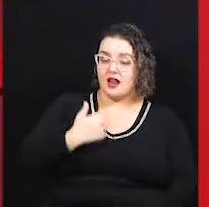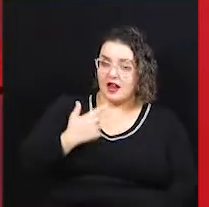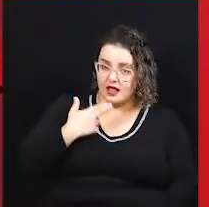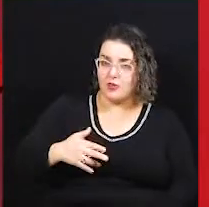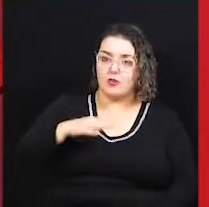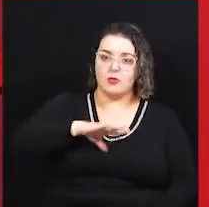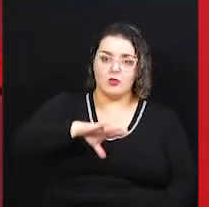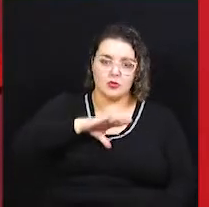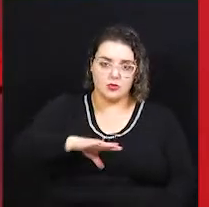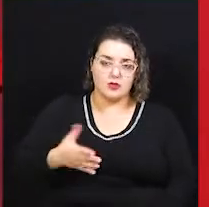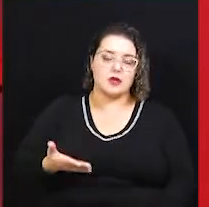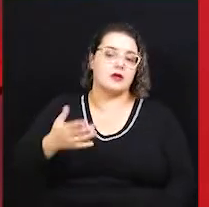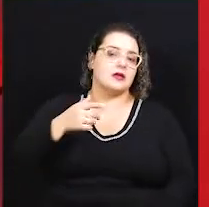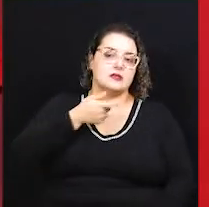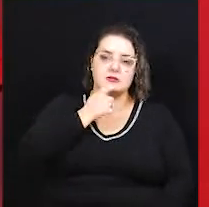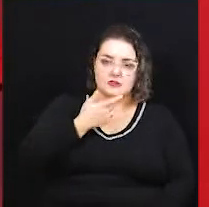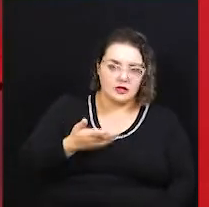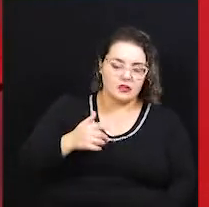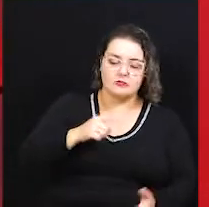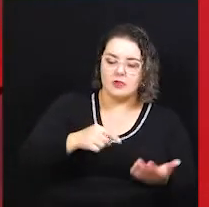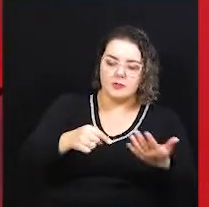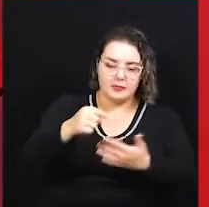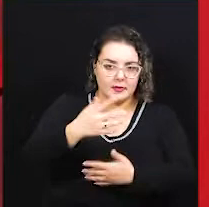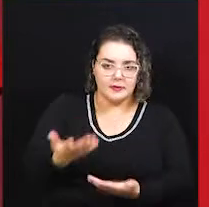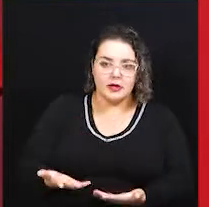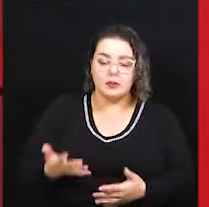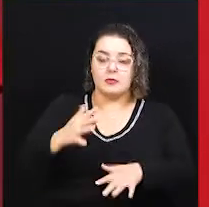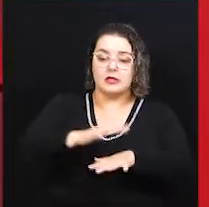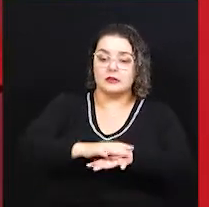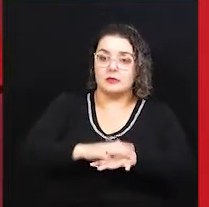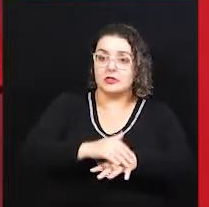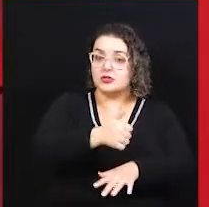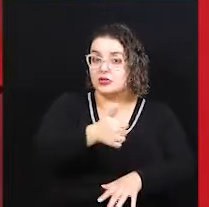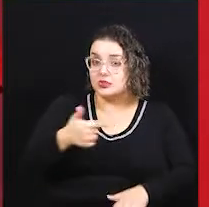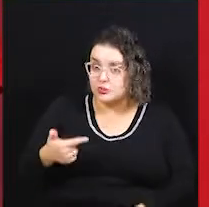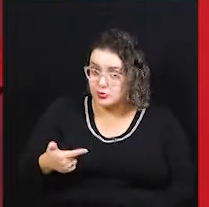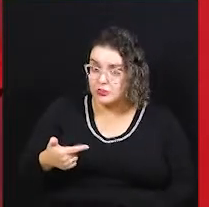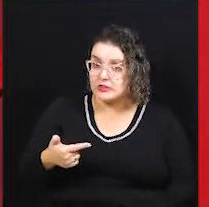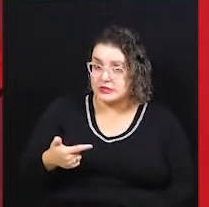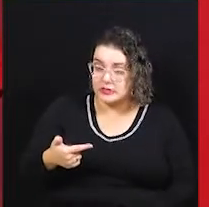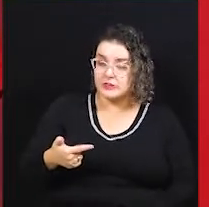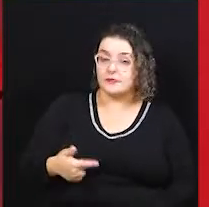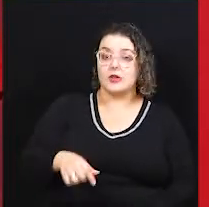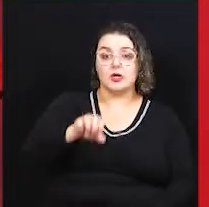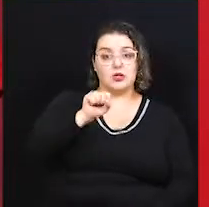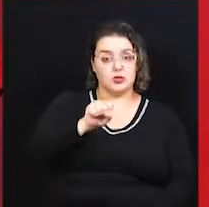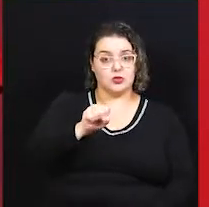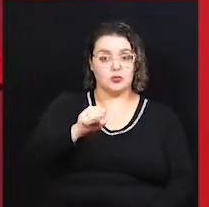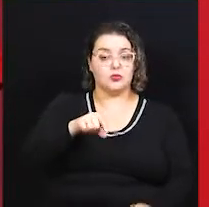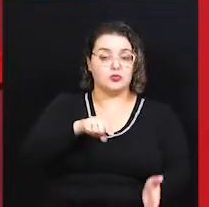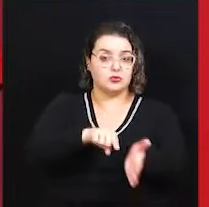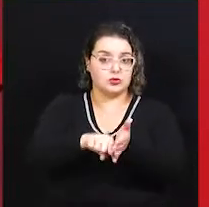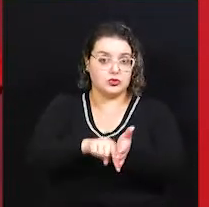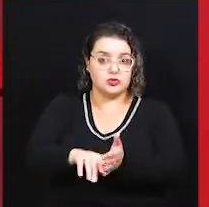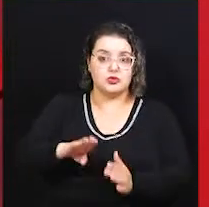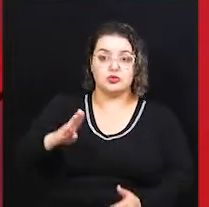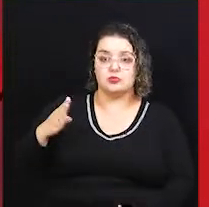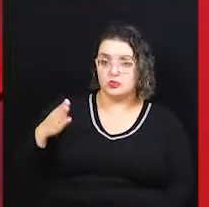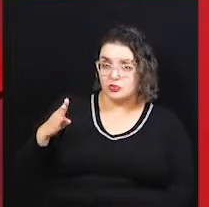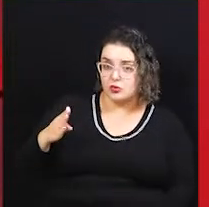questões são 12 questões, Matemática, 12 questões na primeira fase e 8 questões de